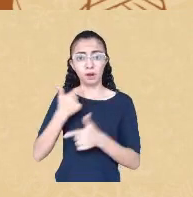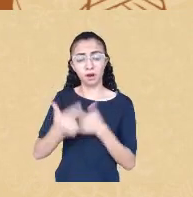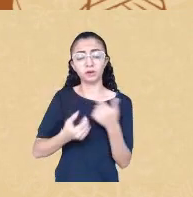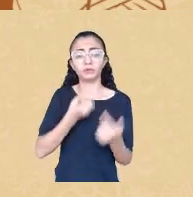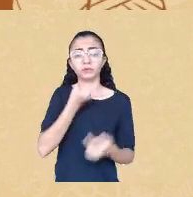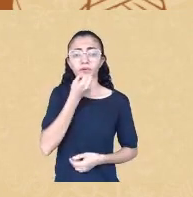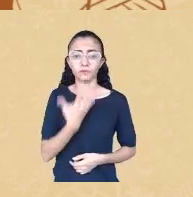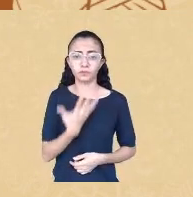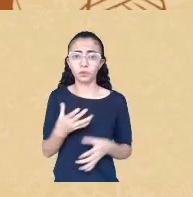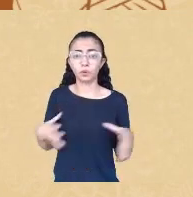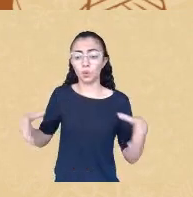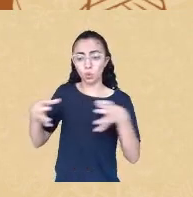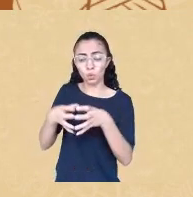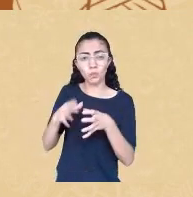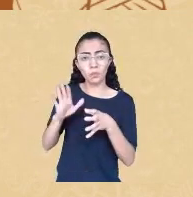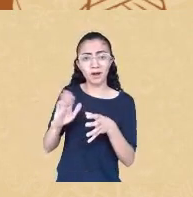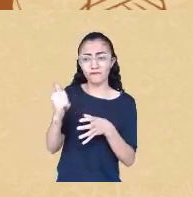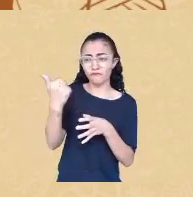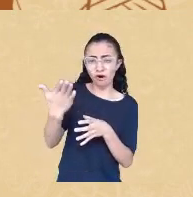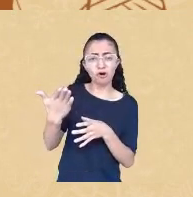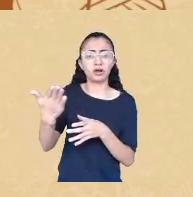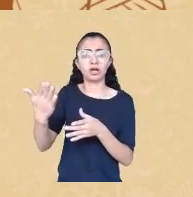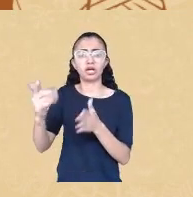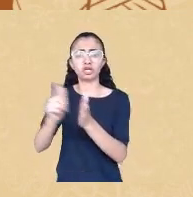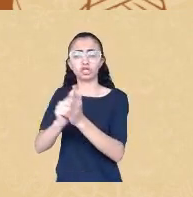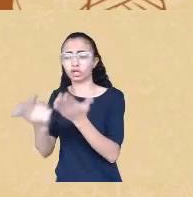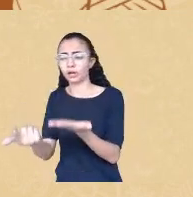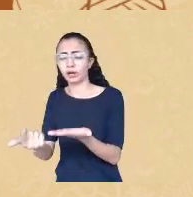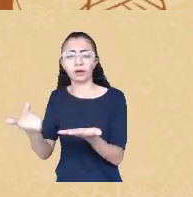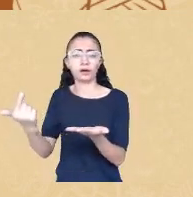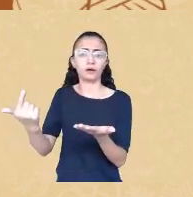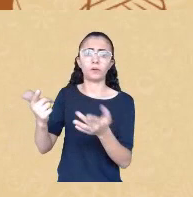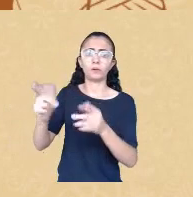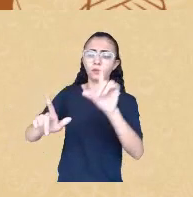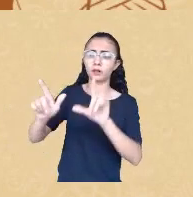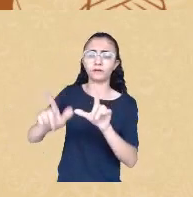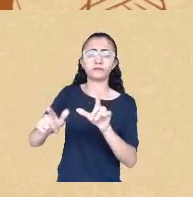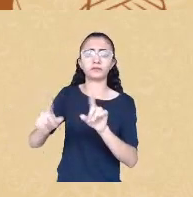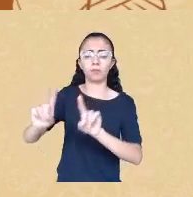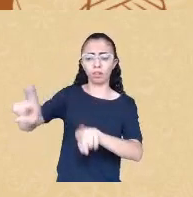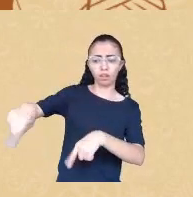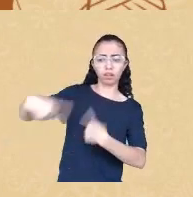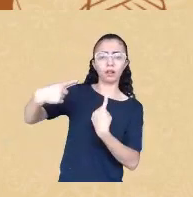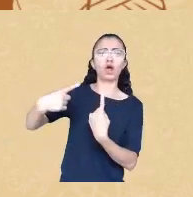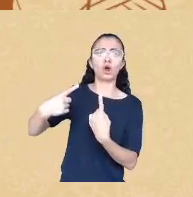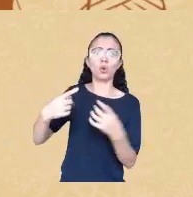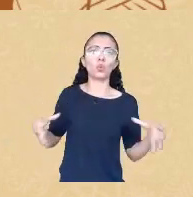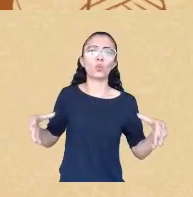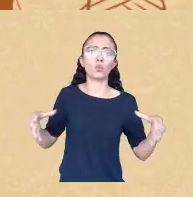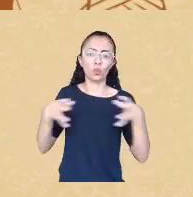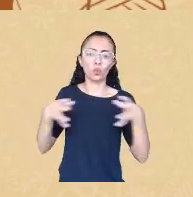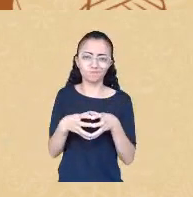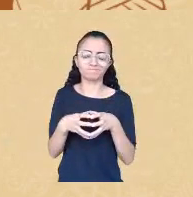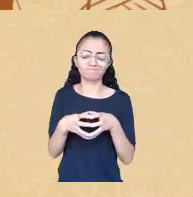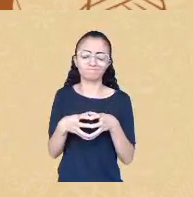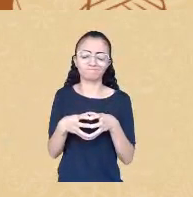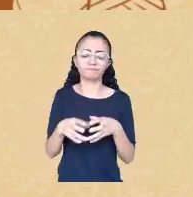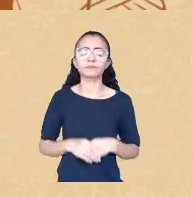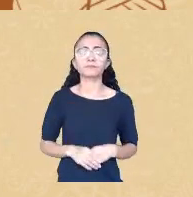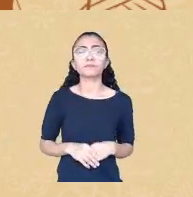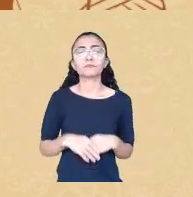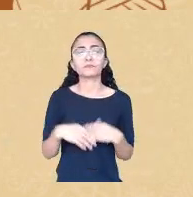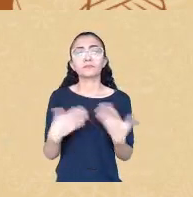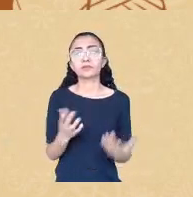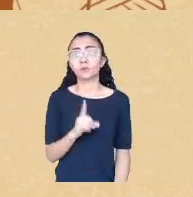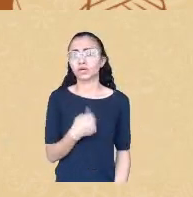fascista, tribunal fascista, por aí vai. Então, não podíamos falar disso, desse racismo, não podíamos falar dessas discriminações,